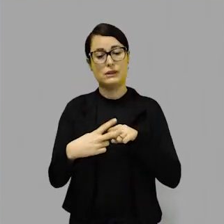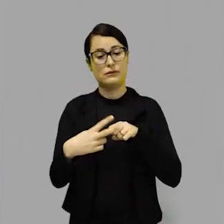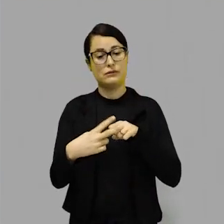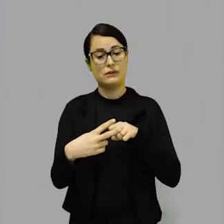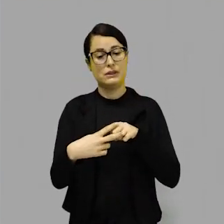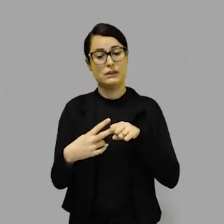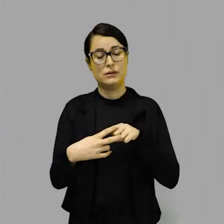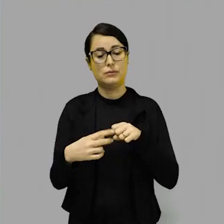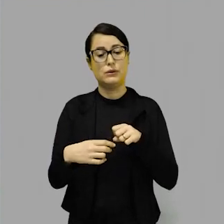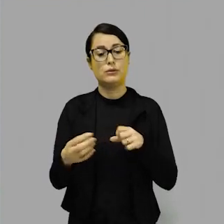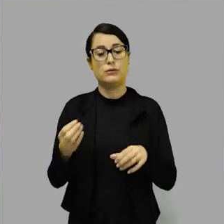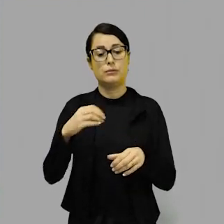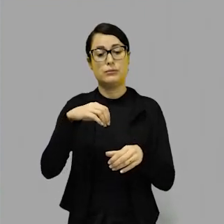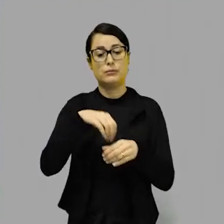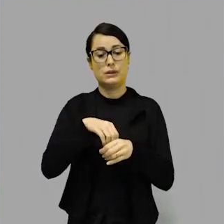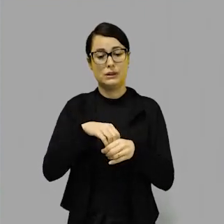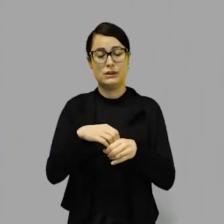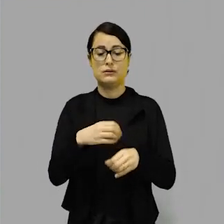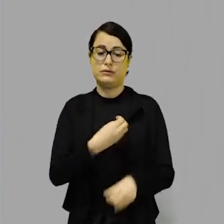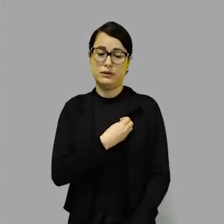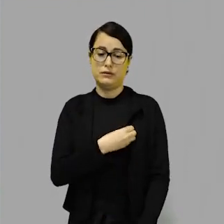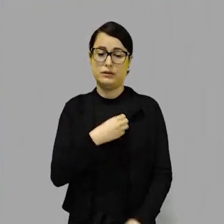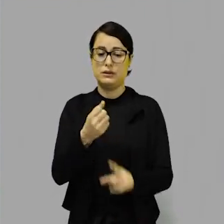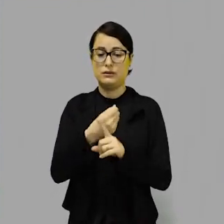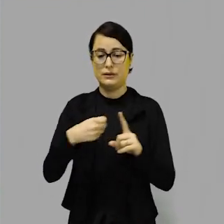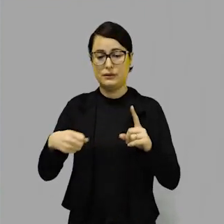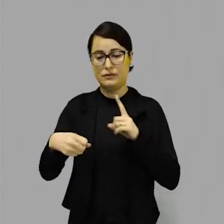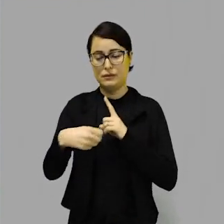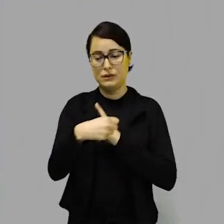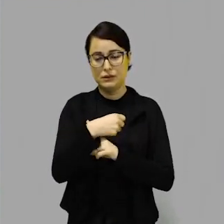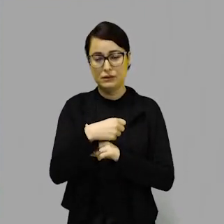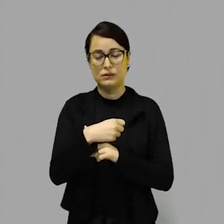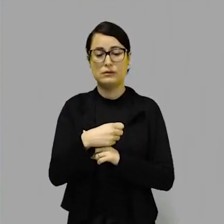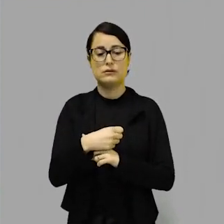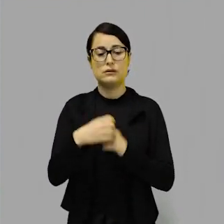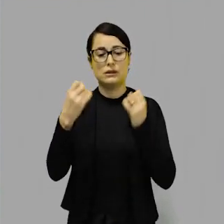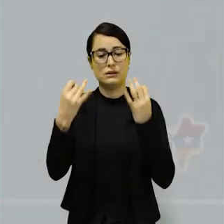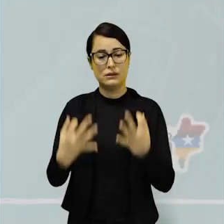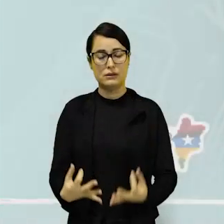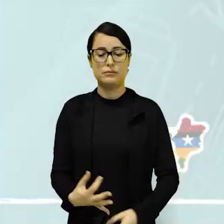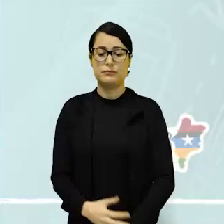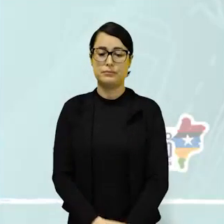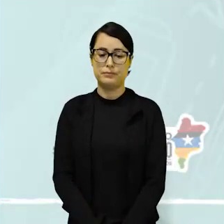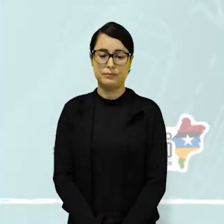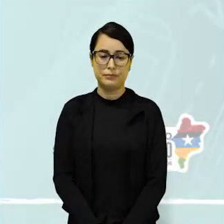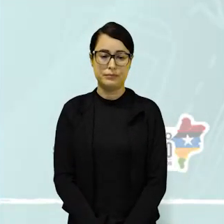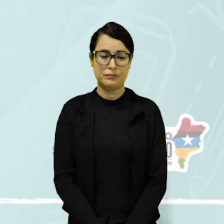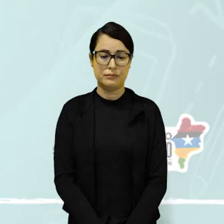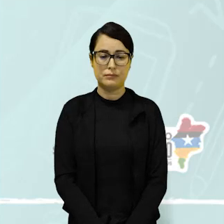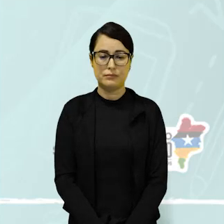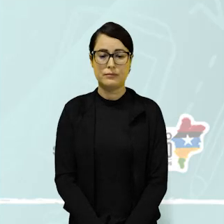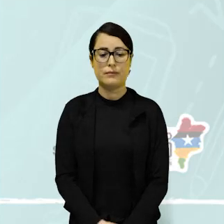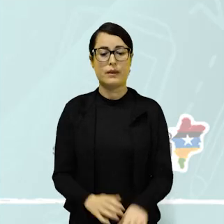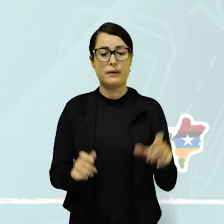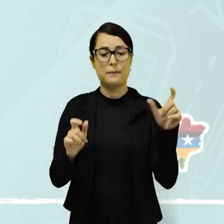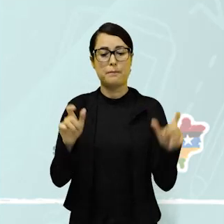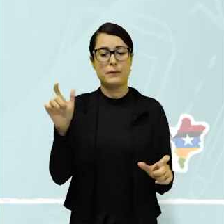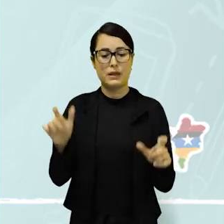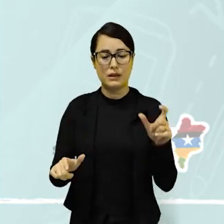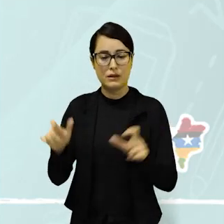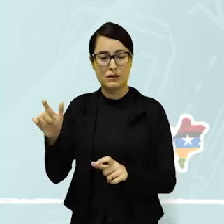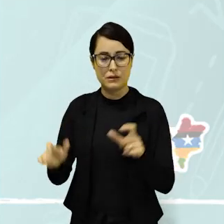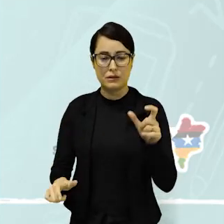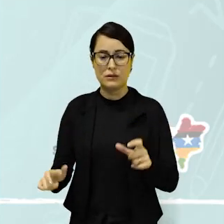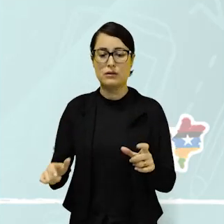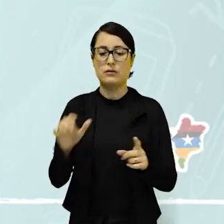segredo para viver em sociedade. É isso também, de certa forma, que o Giddens está apontando, certo? Os indivíduos são